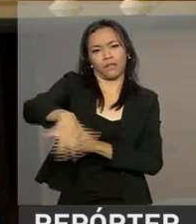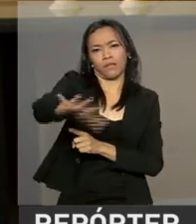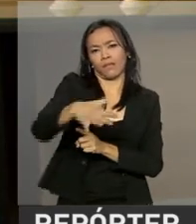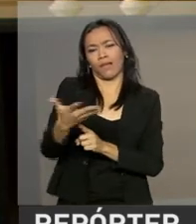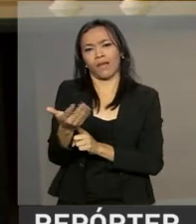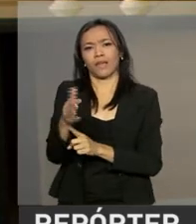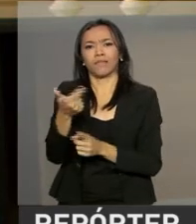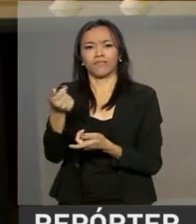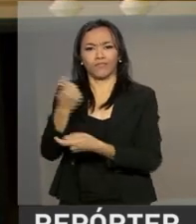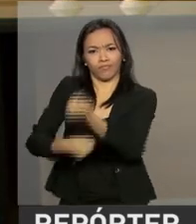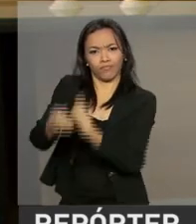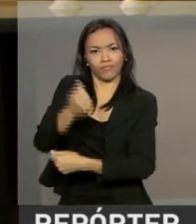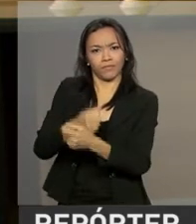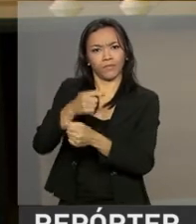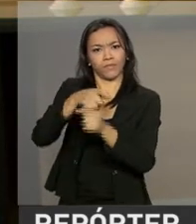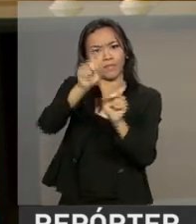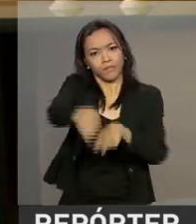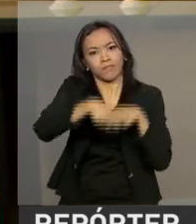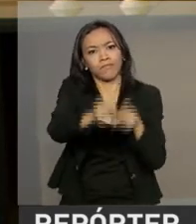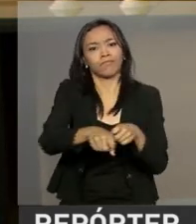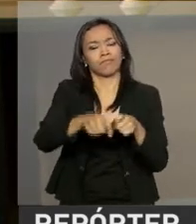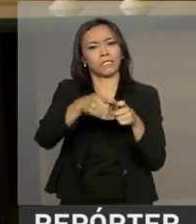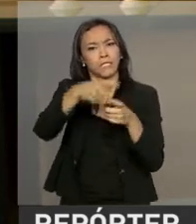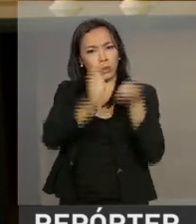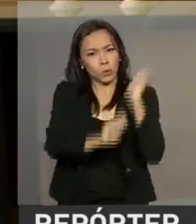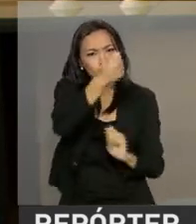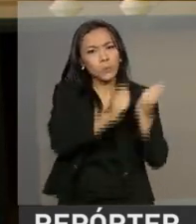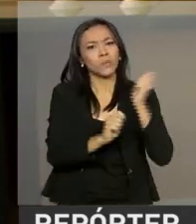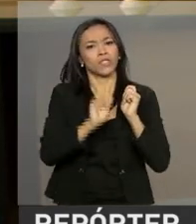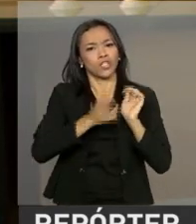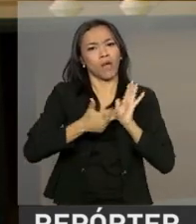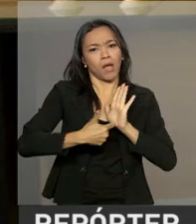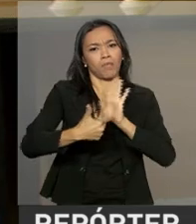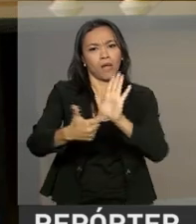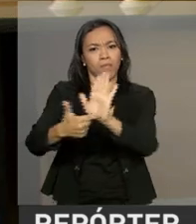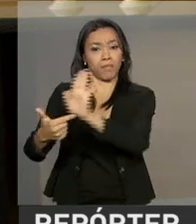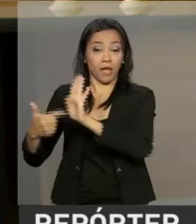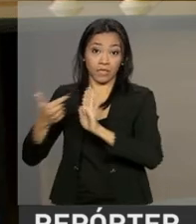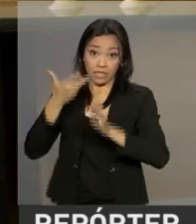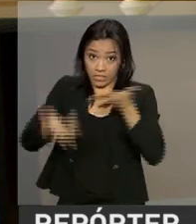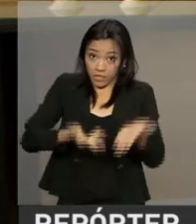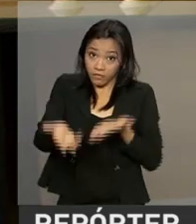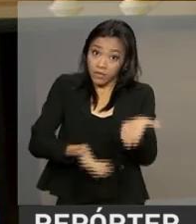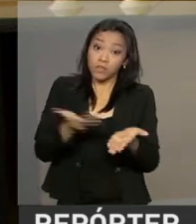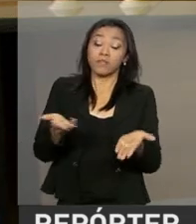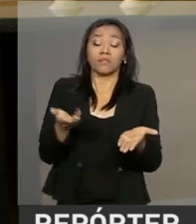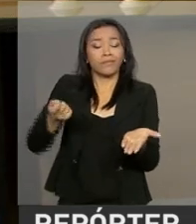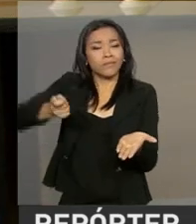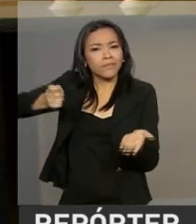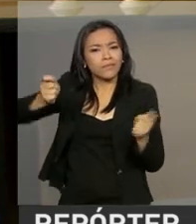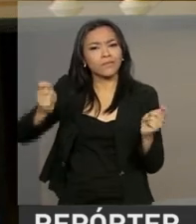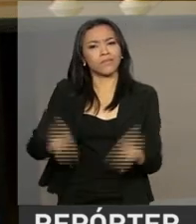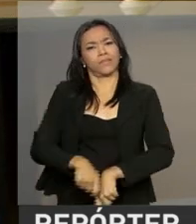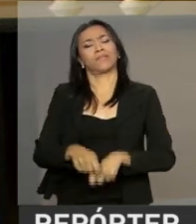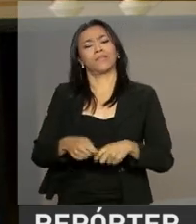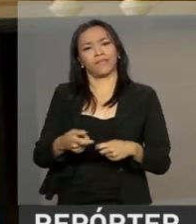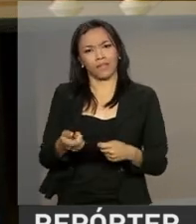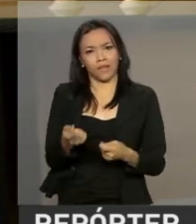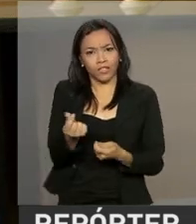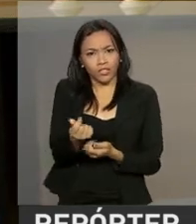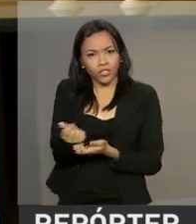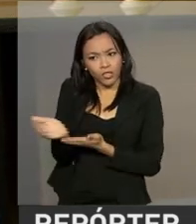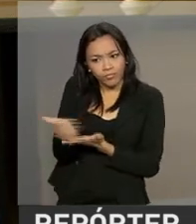o setor produtivo como um todo a indústria a prestadores de serviço que os mesmos possam captar esses recursos